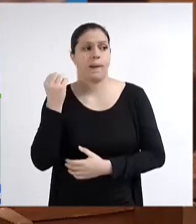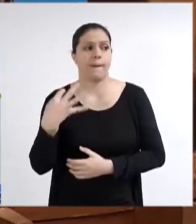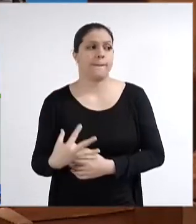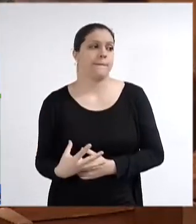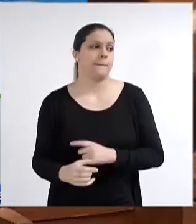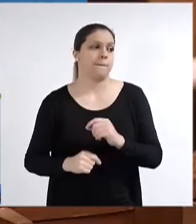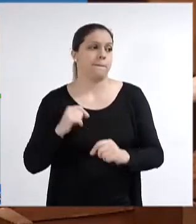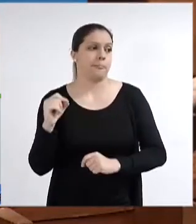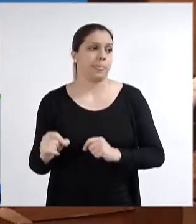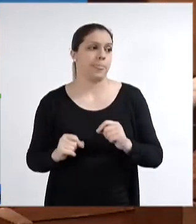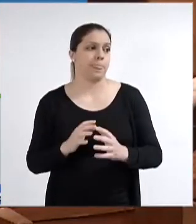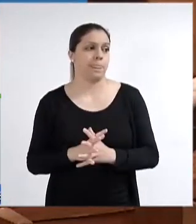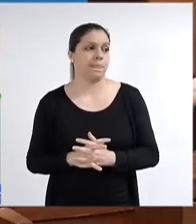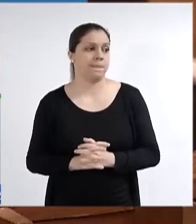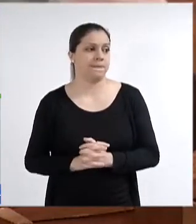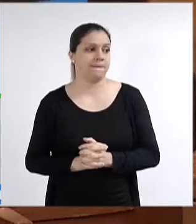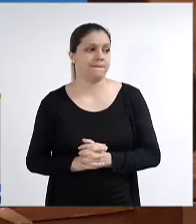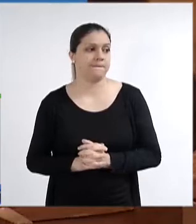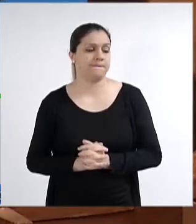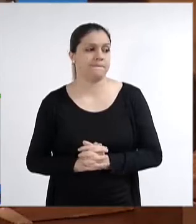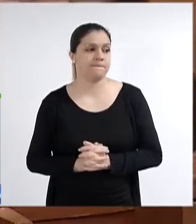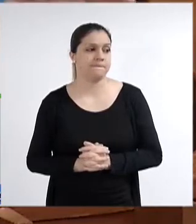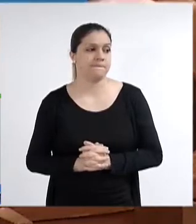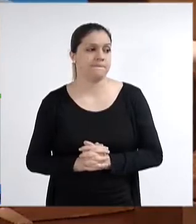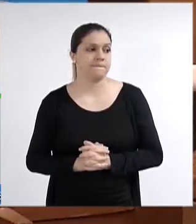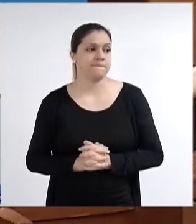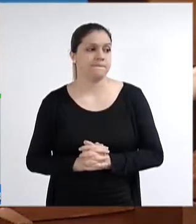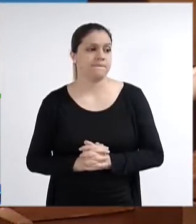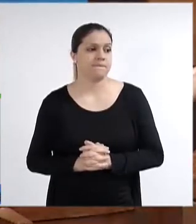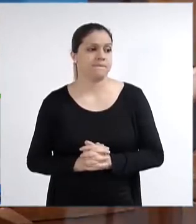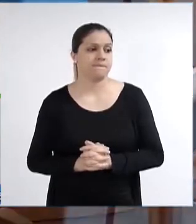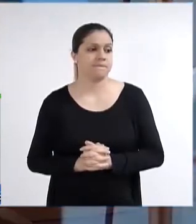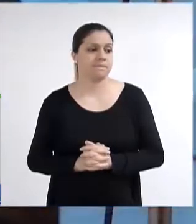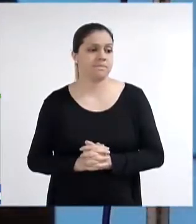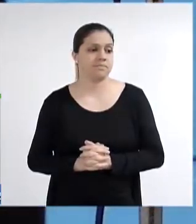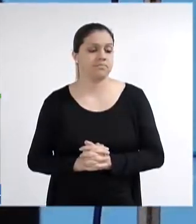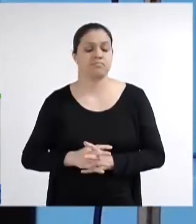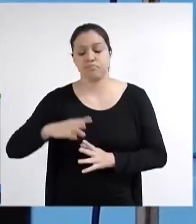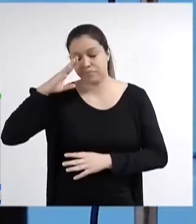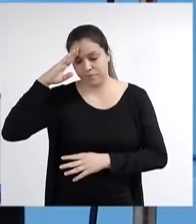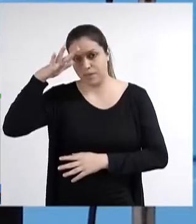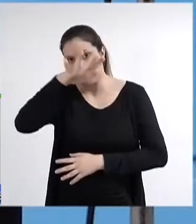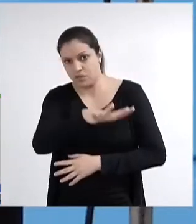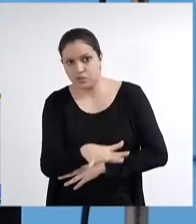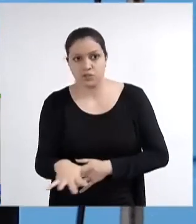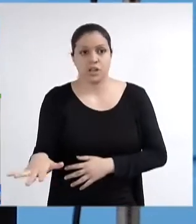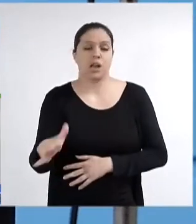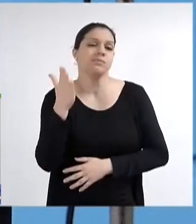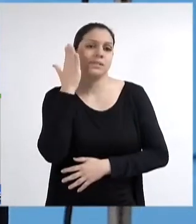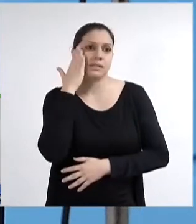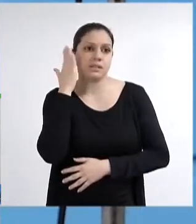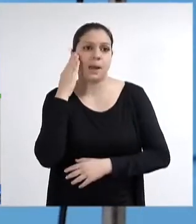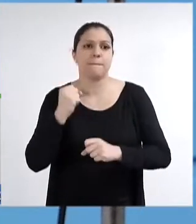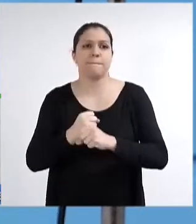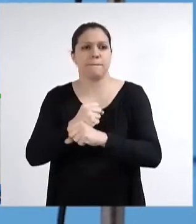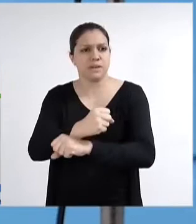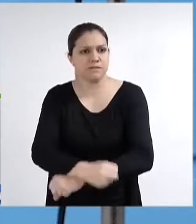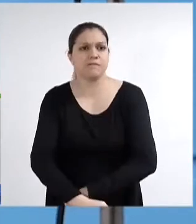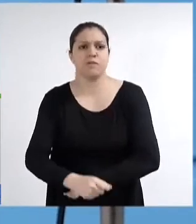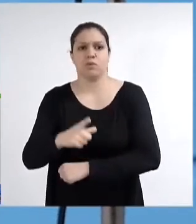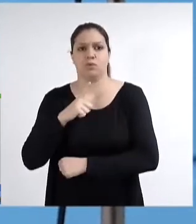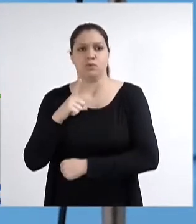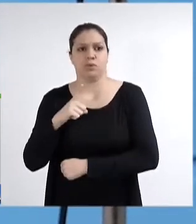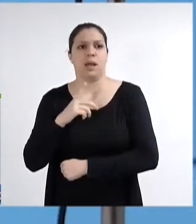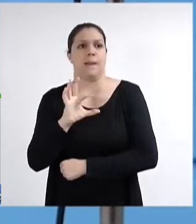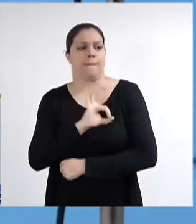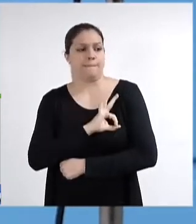Vossa Excelência, que foi comandante-geral da Polícia Militar, sabe o esforço das polícias do Mato Grosso do Sul, da Polícia do Mato Grosso do Sul,